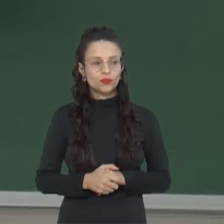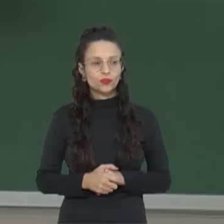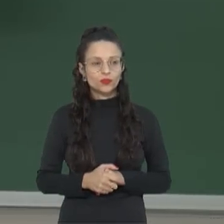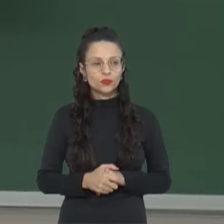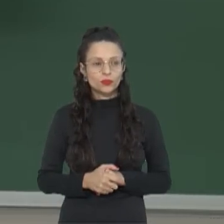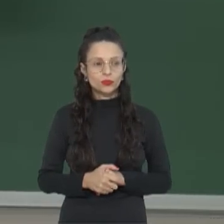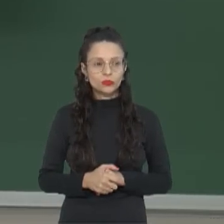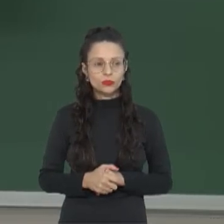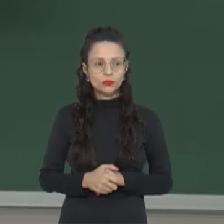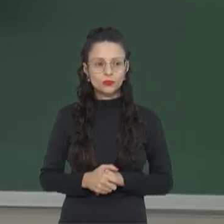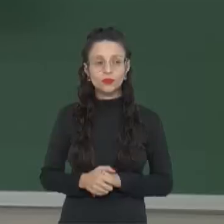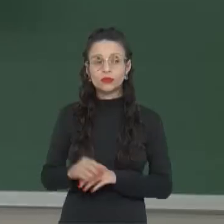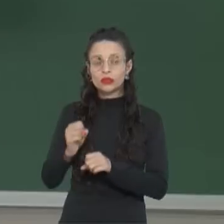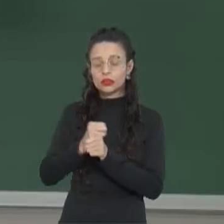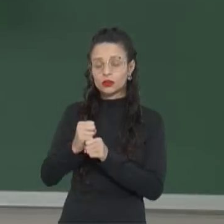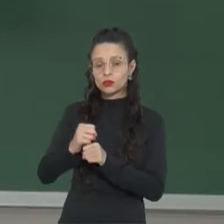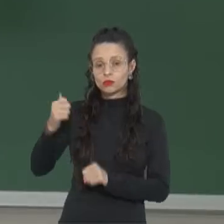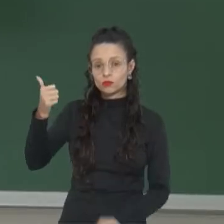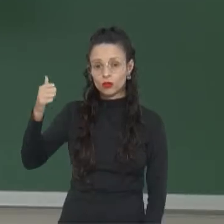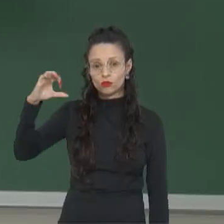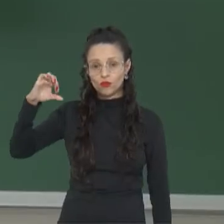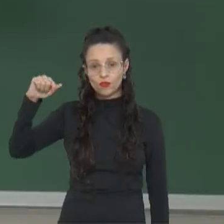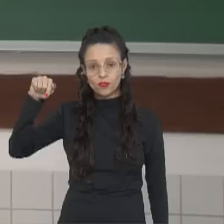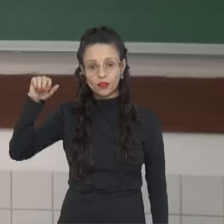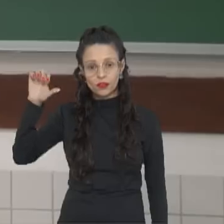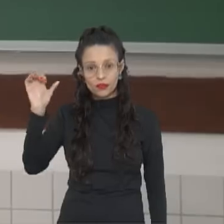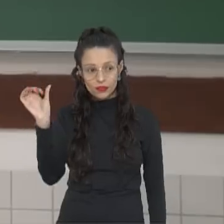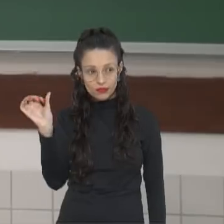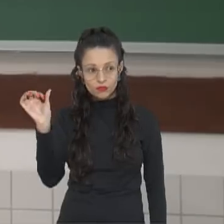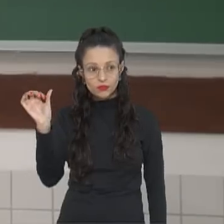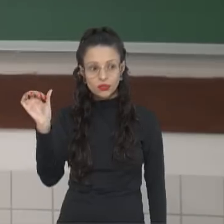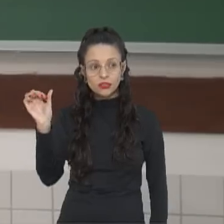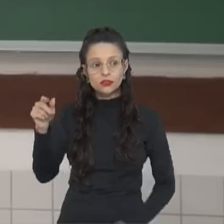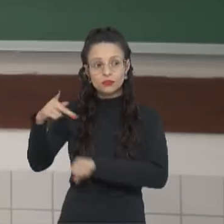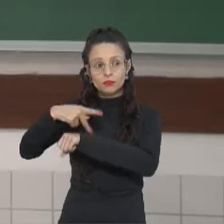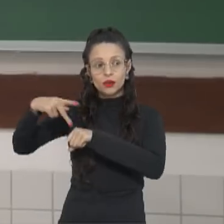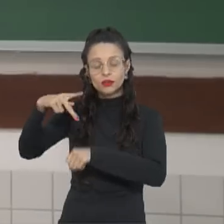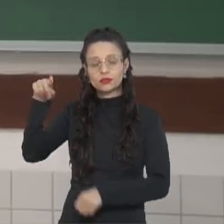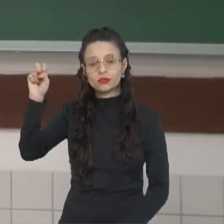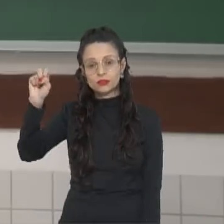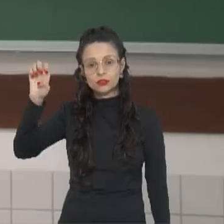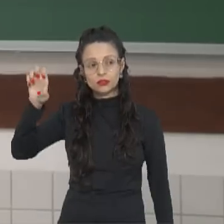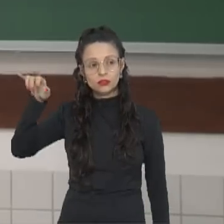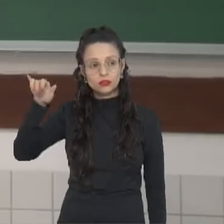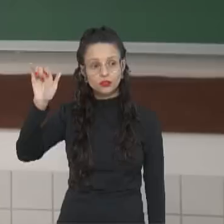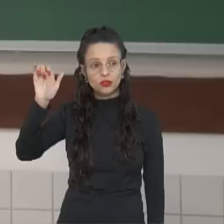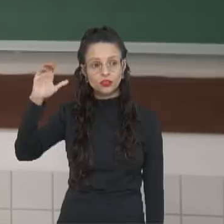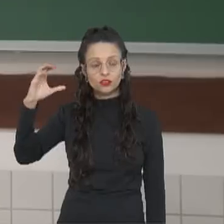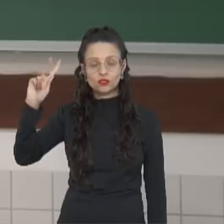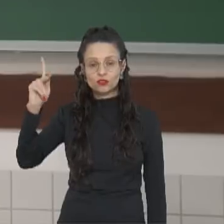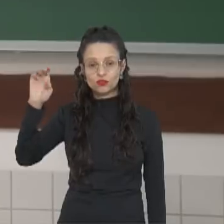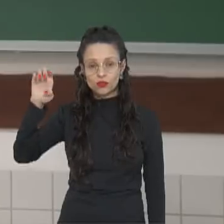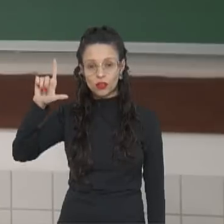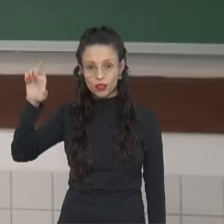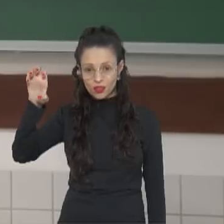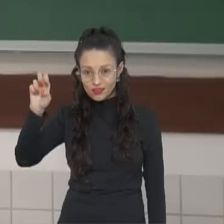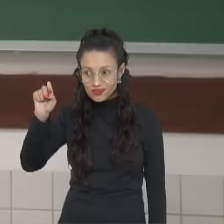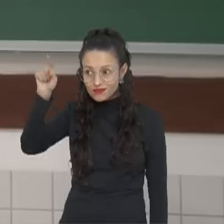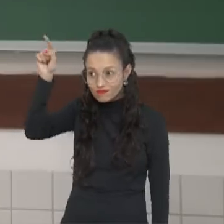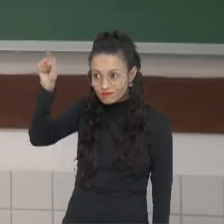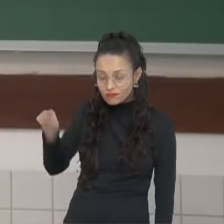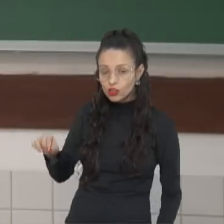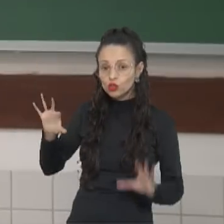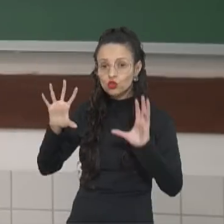E Seychelles, em 1976, um pouco mais tardio. Repare o tanto de ex-colônias da Inglaterra